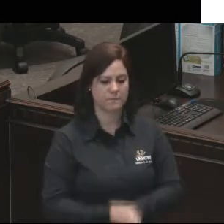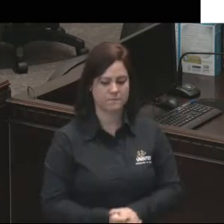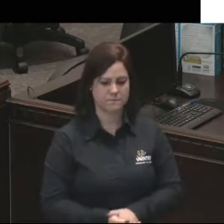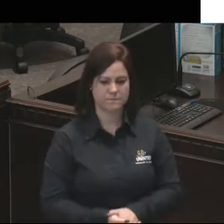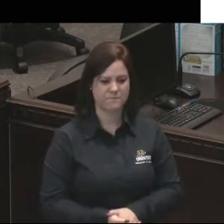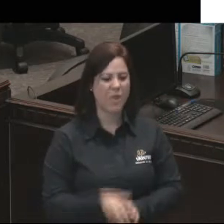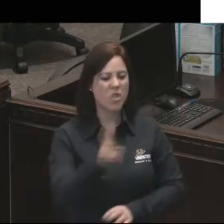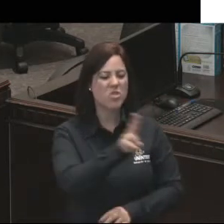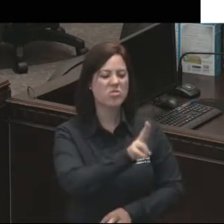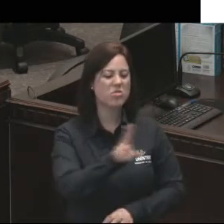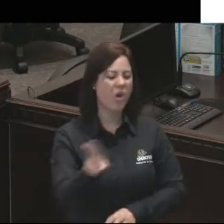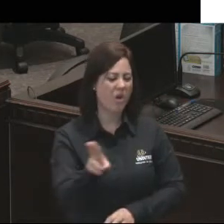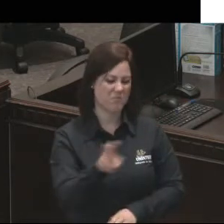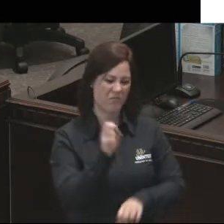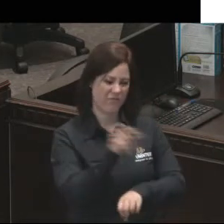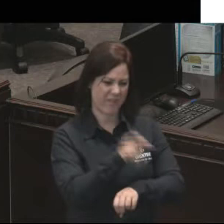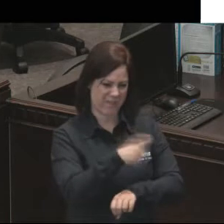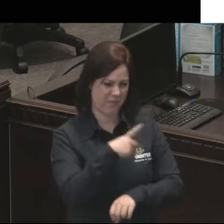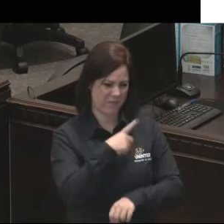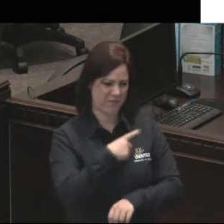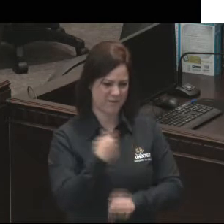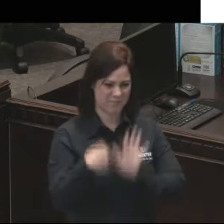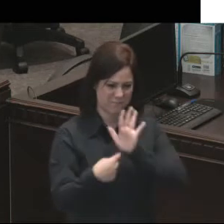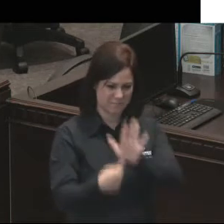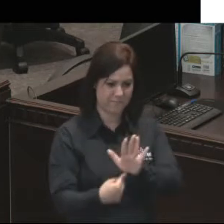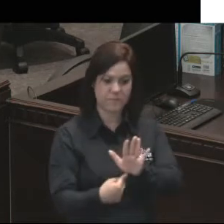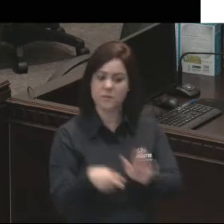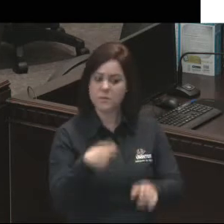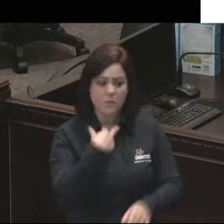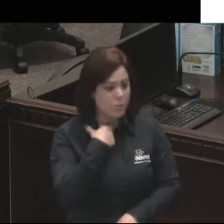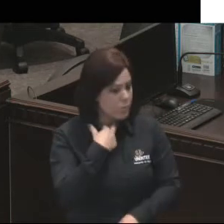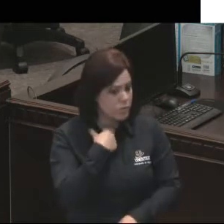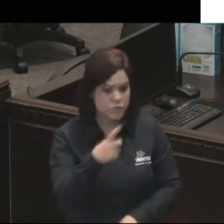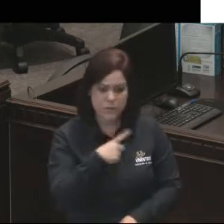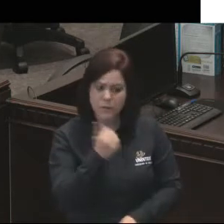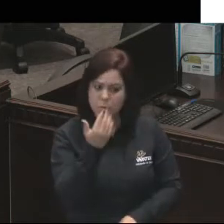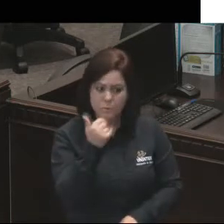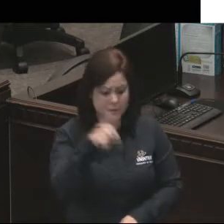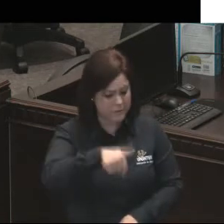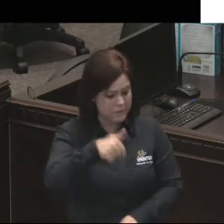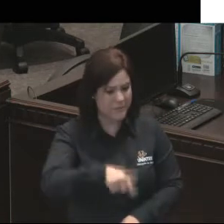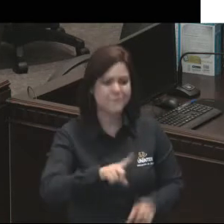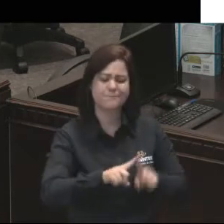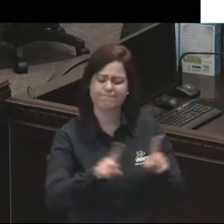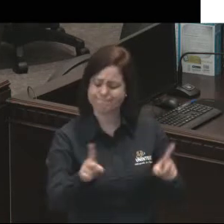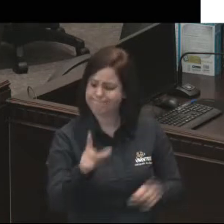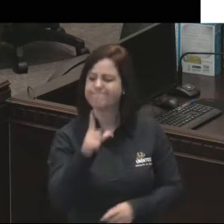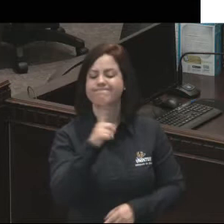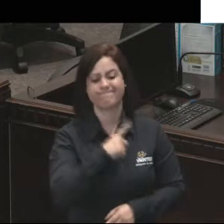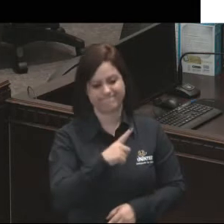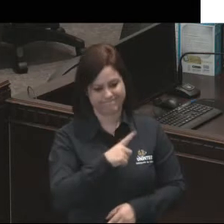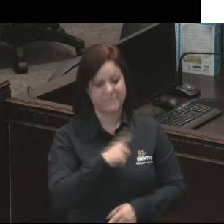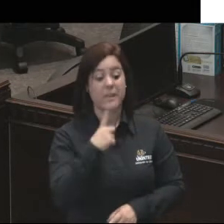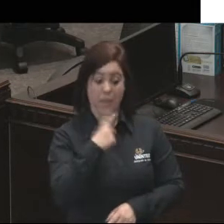que é um clorado, O clorado, ele já foi proibido, então ele não poderia estar presente nas nossas frutas e verduras. Teve um